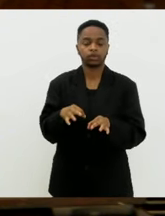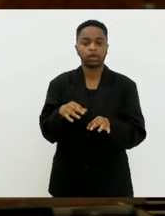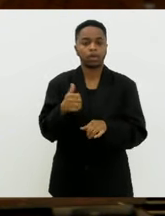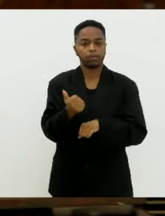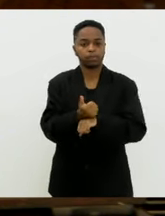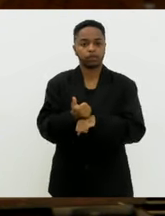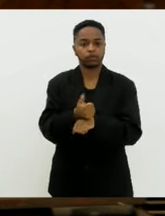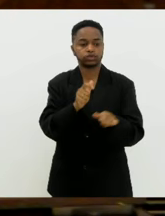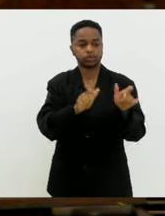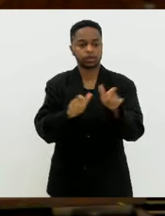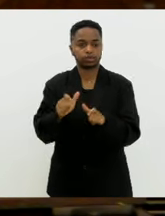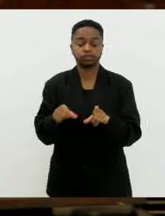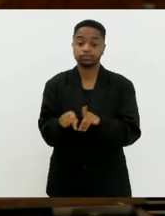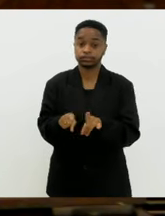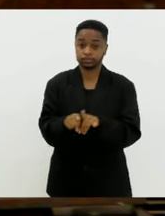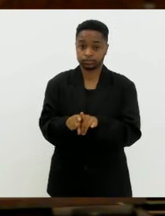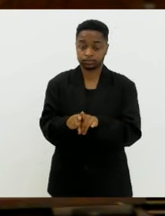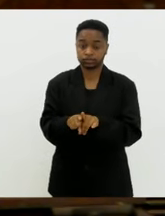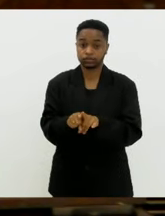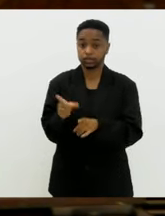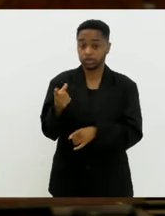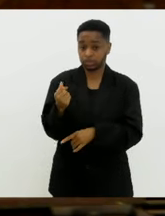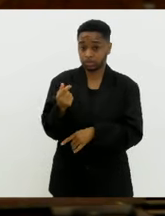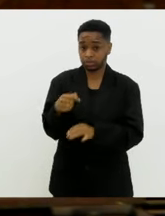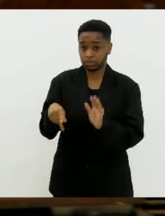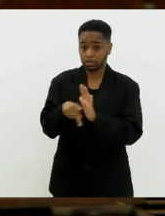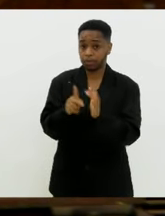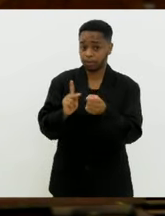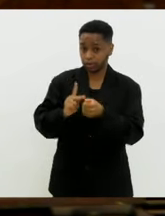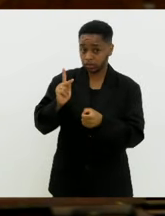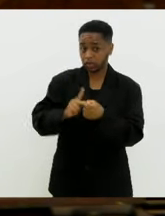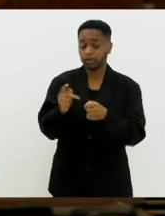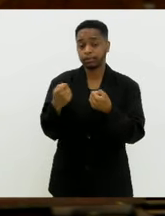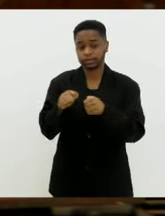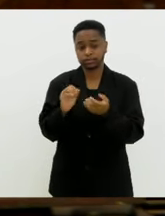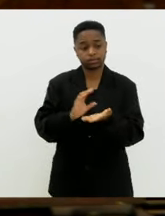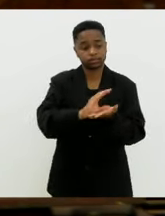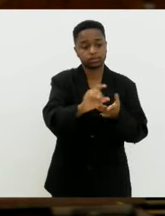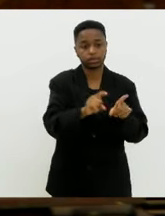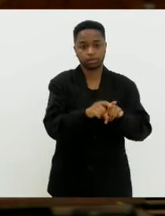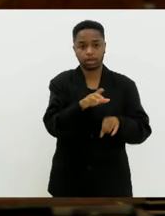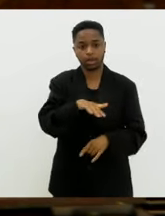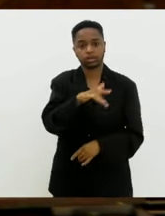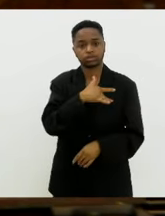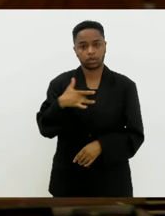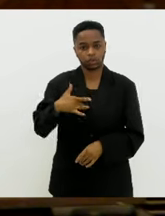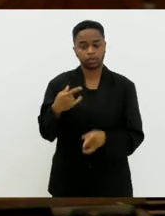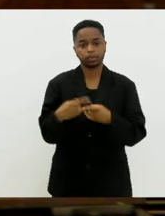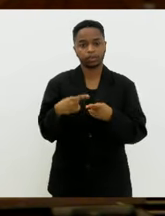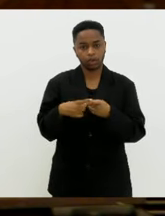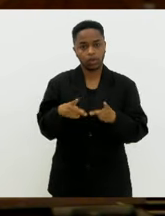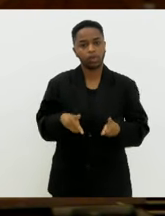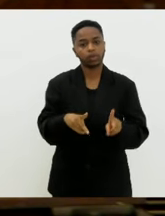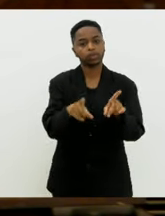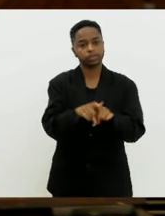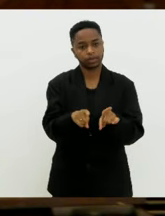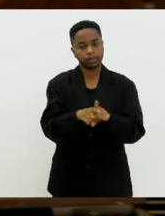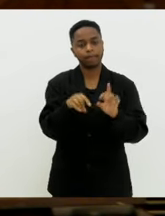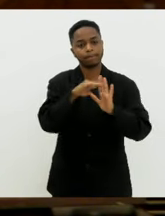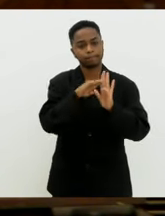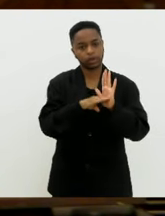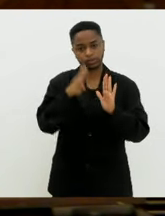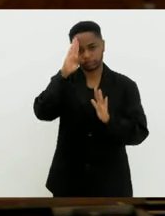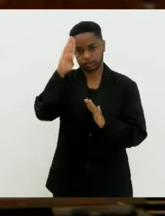profissionais. Aliás, dinheiro dos royalties também tem que ir para a saúde. E a saúde vai continuar também sendo uma pauta central do